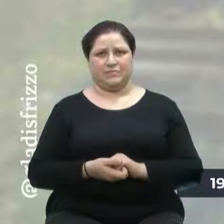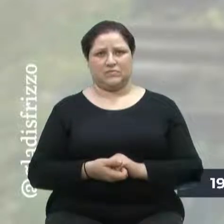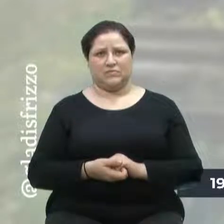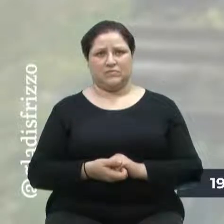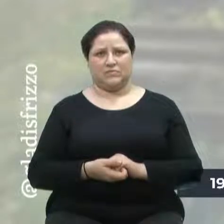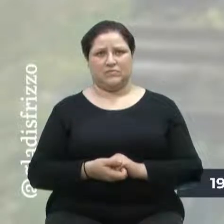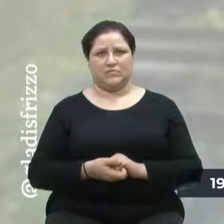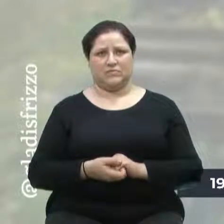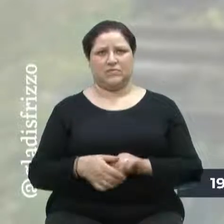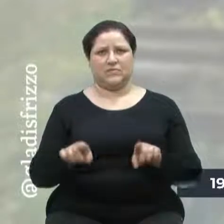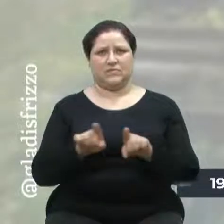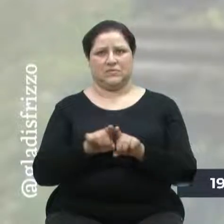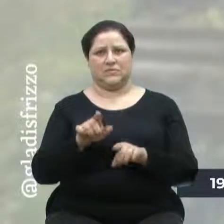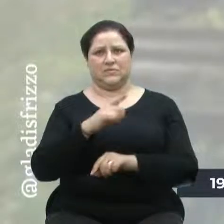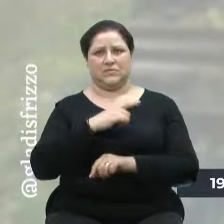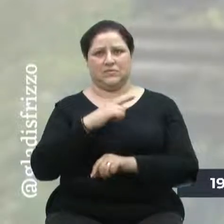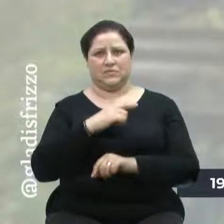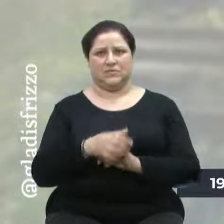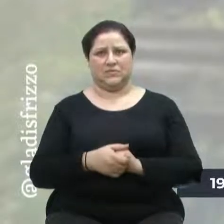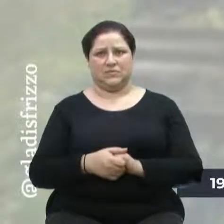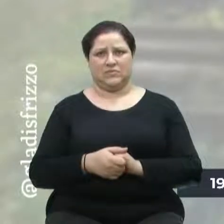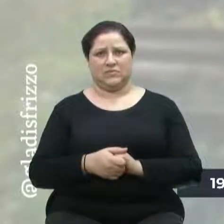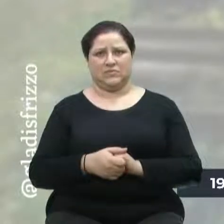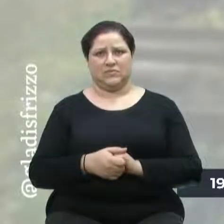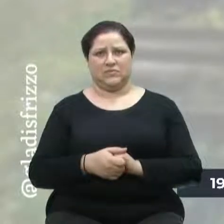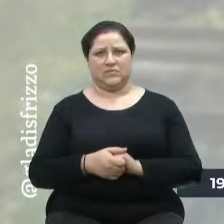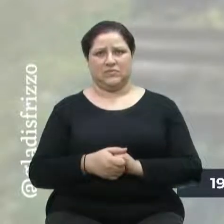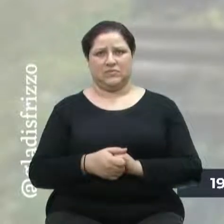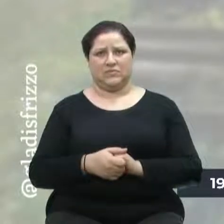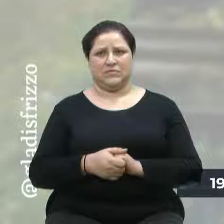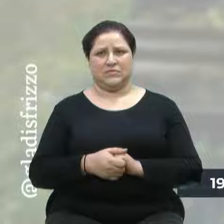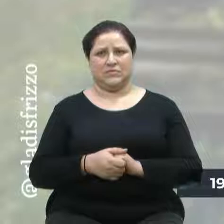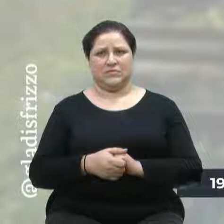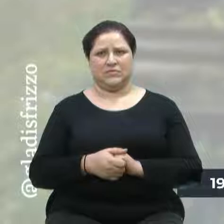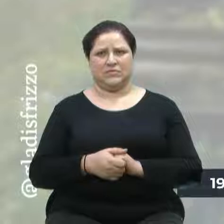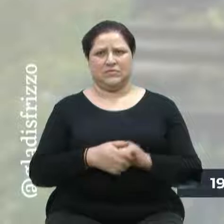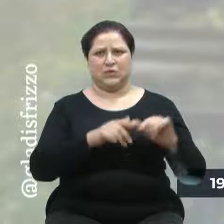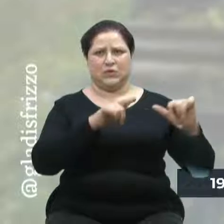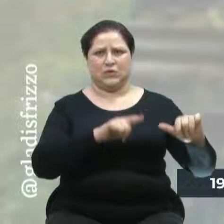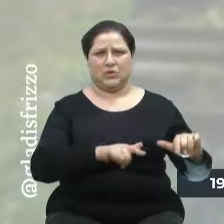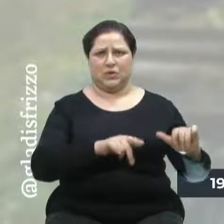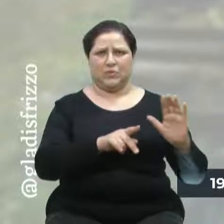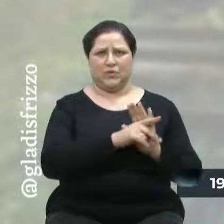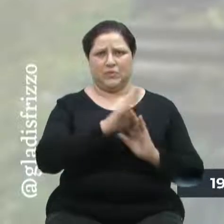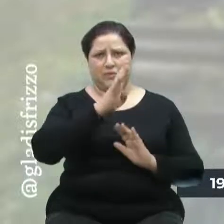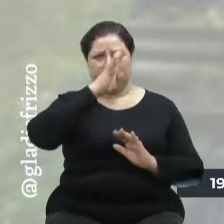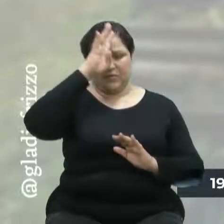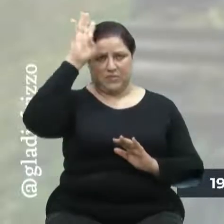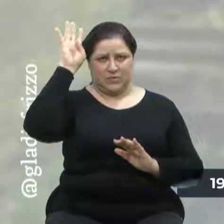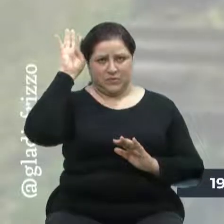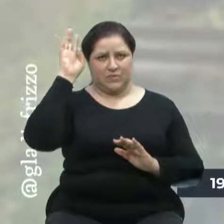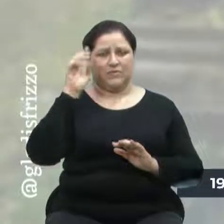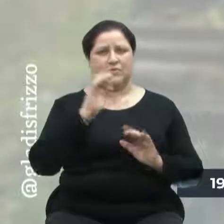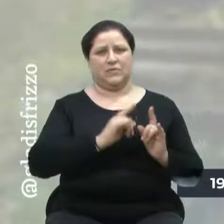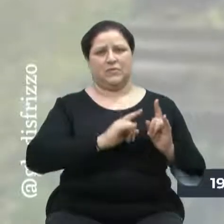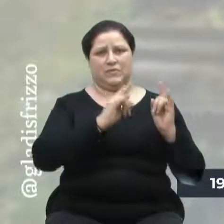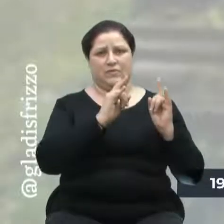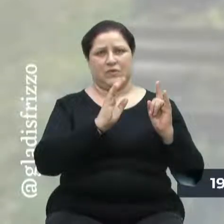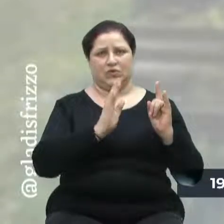Nós temos também uma fração do Corpo de Bombeiros, que foi conquistada pela comunidade, eu já falei